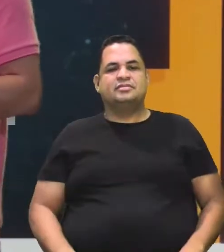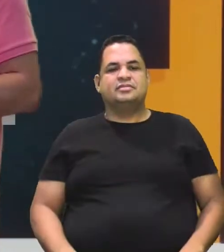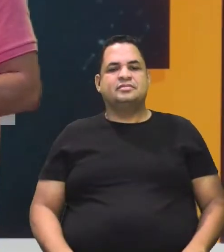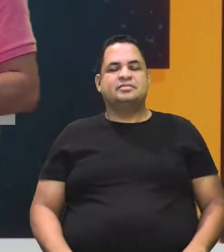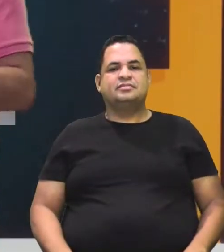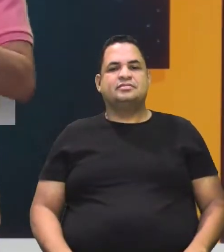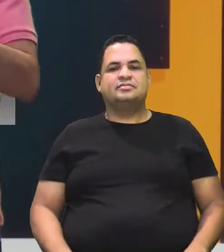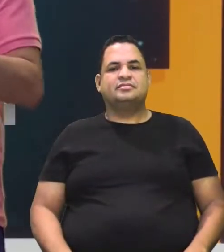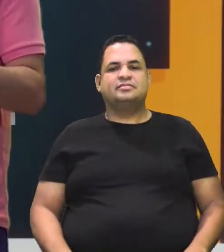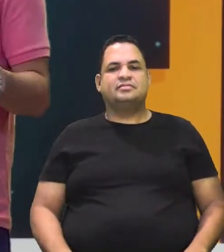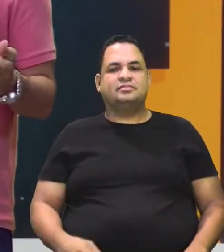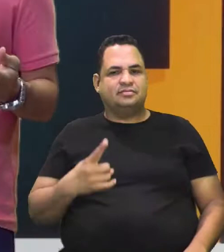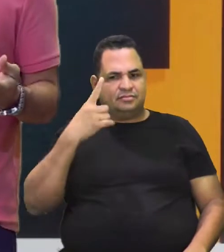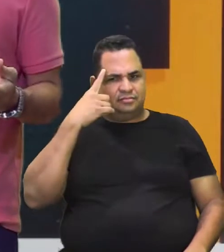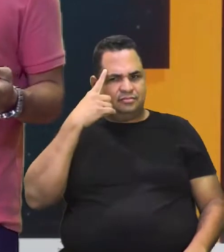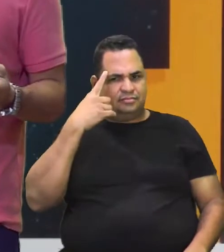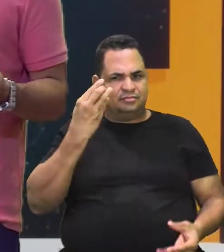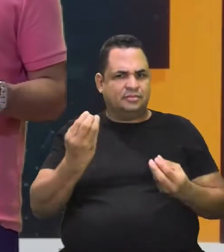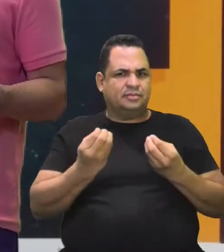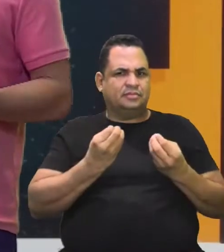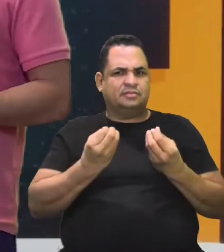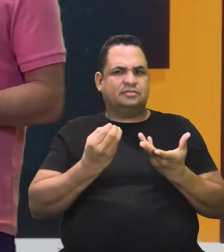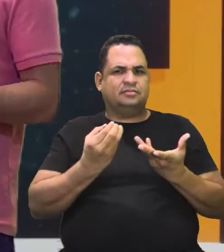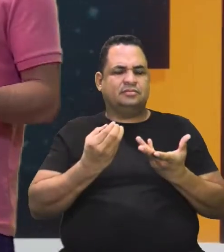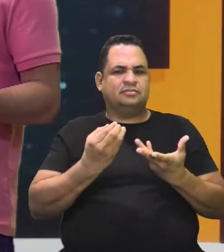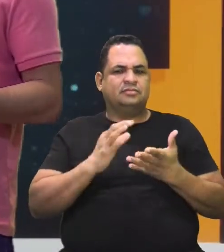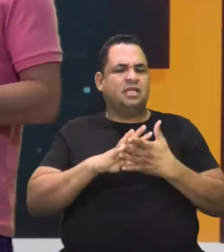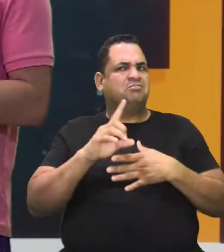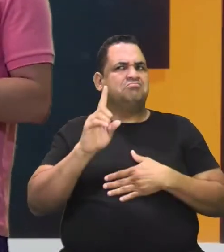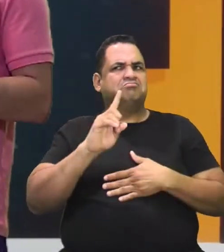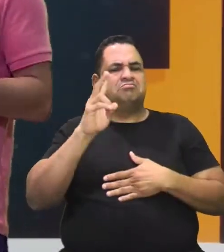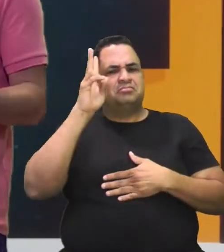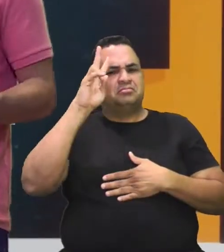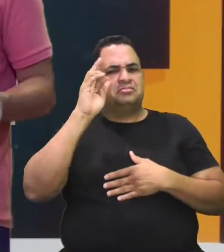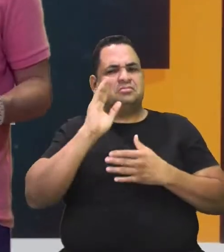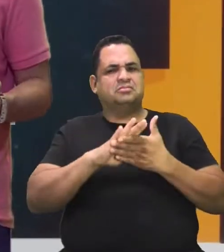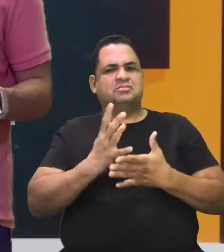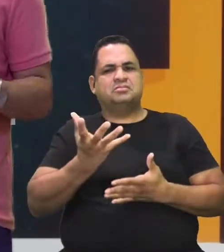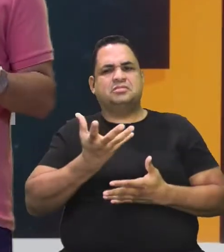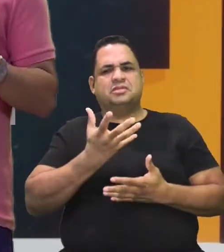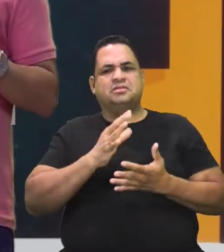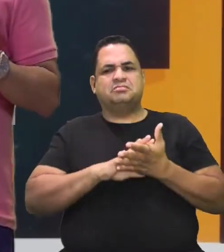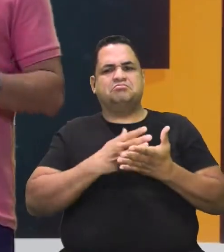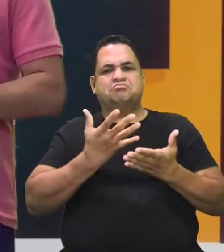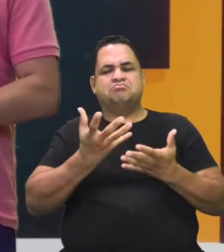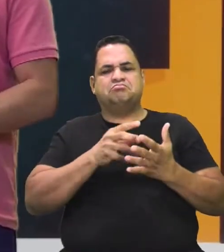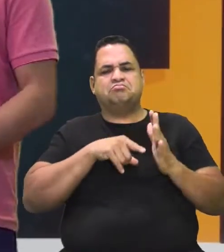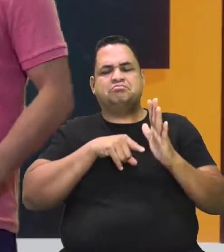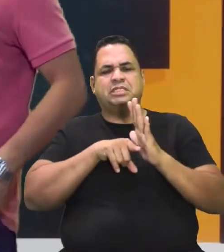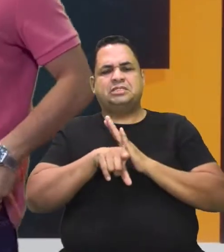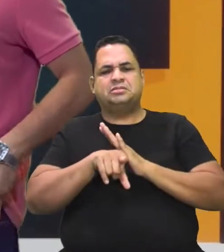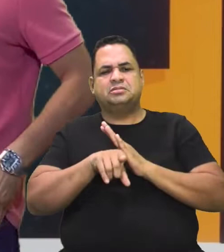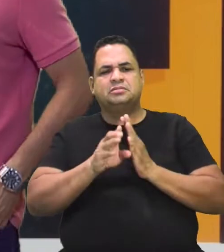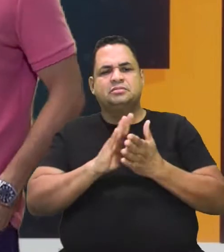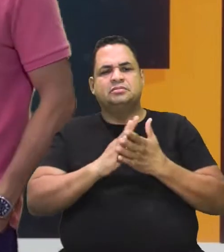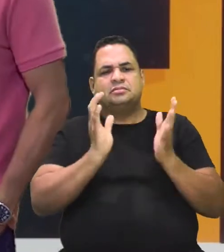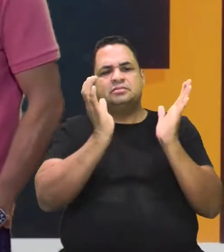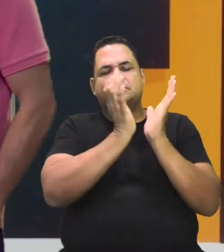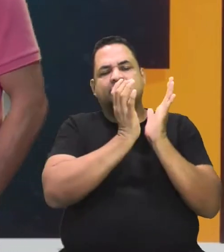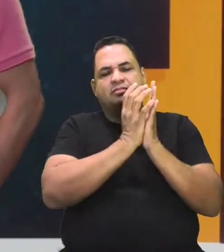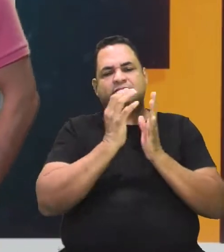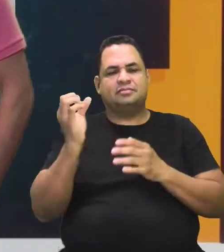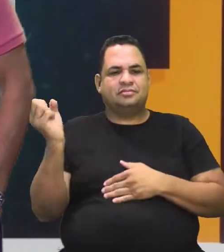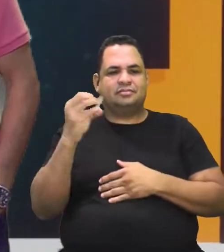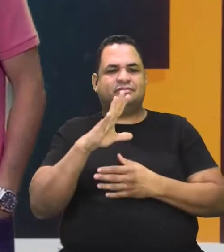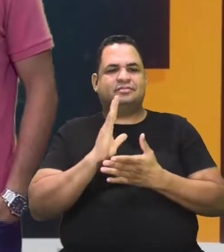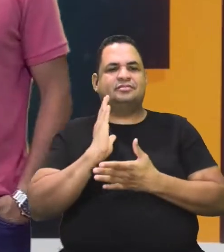né? Eles vão pensar assim, mas meu Deus, a gente nem lembra, vocês querem perguntar com quiz. É unidade 2, unidade nova, assunto novo, já